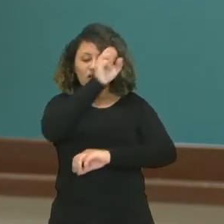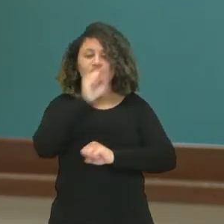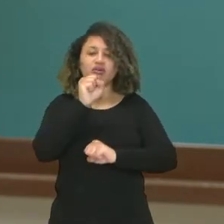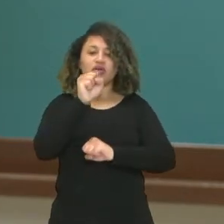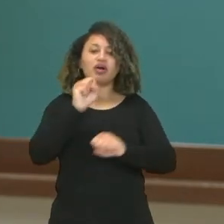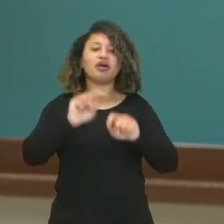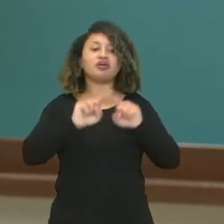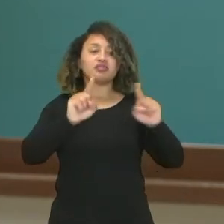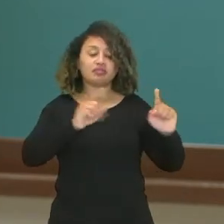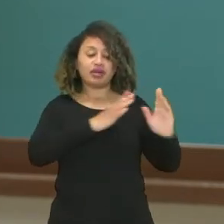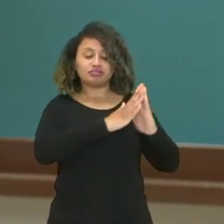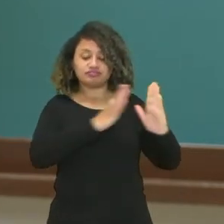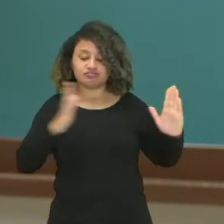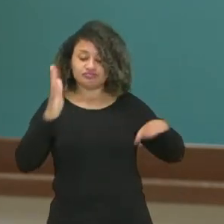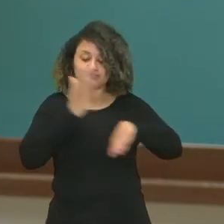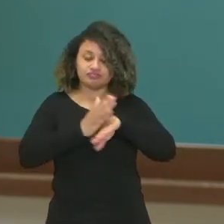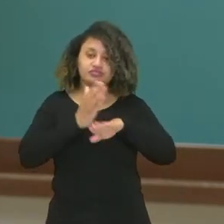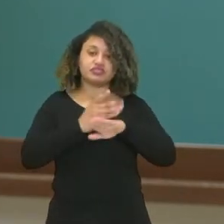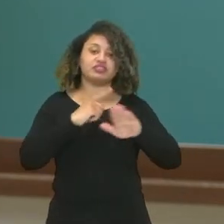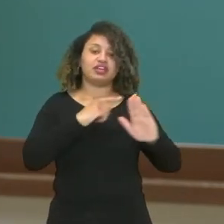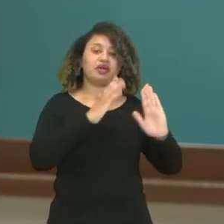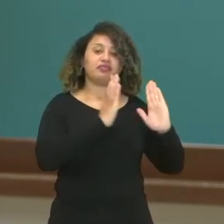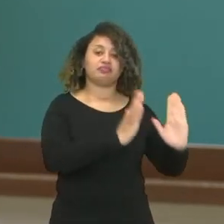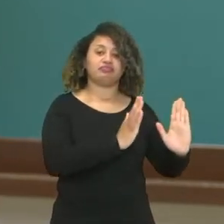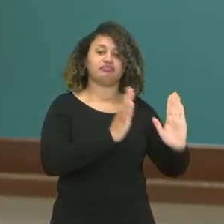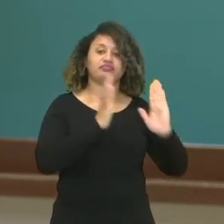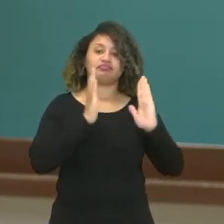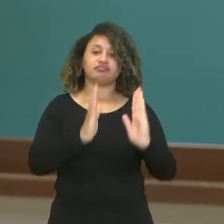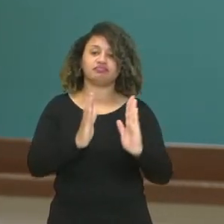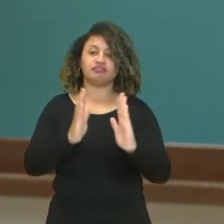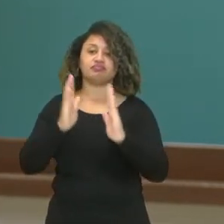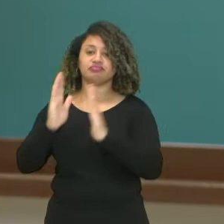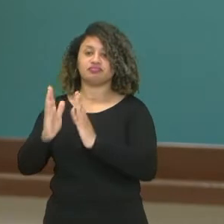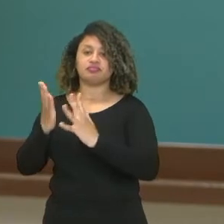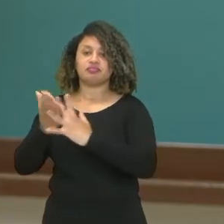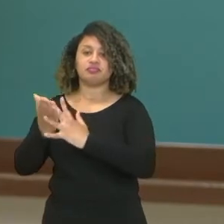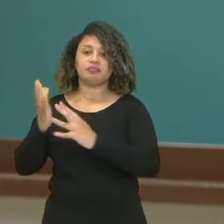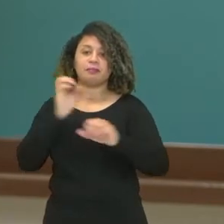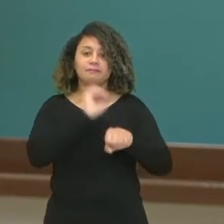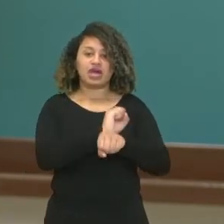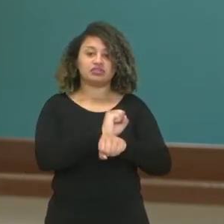e dentro desse meu treino ele vai ter intervalos. E a gente vai falar um pouquinho sobre isso.